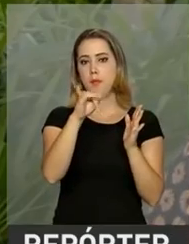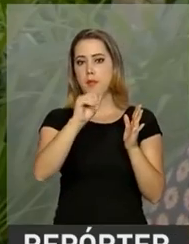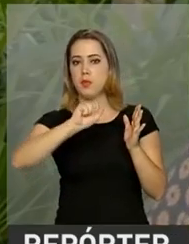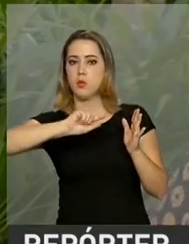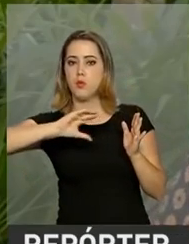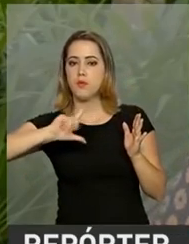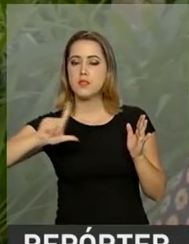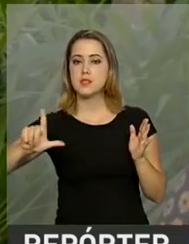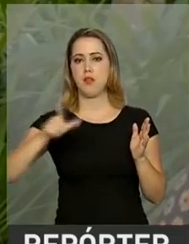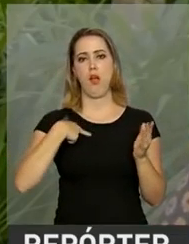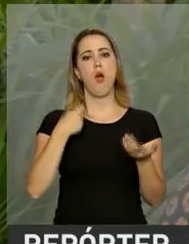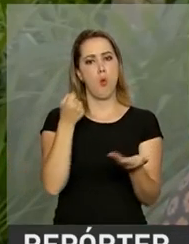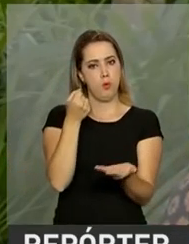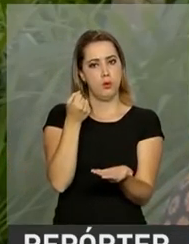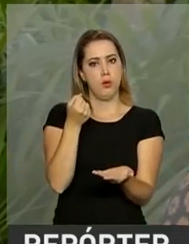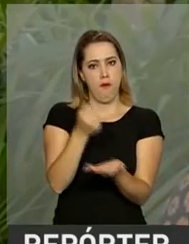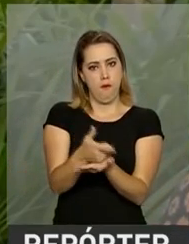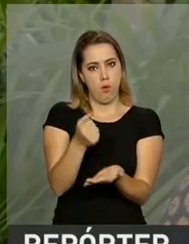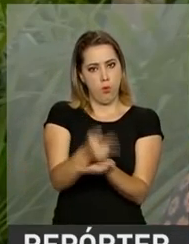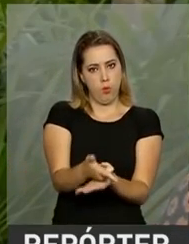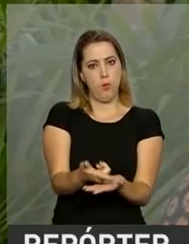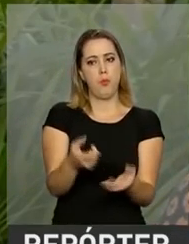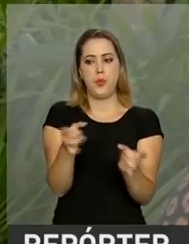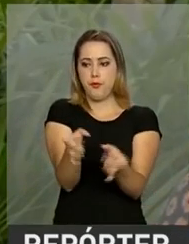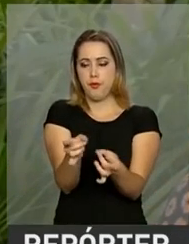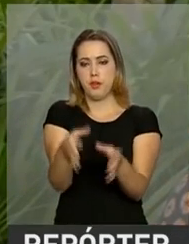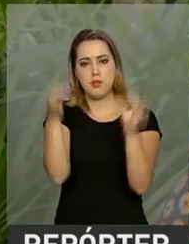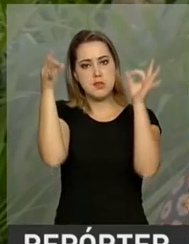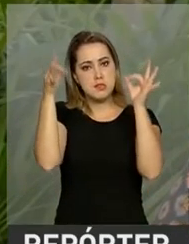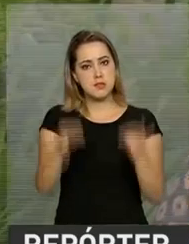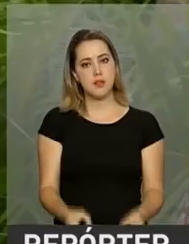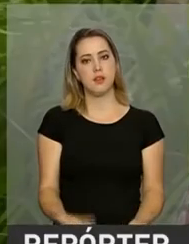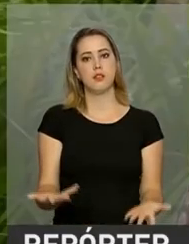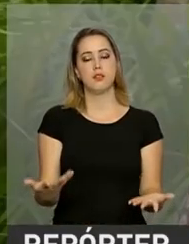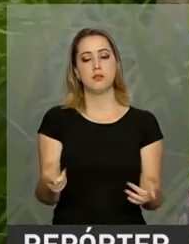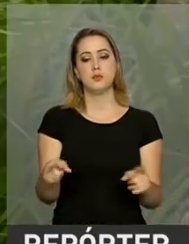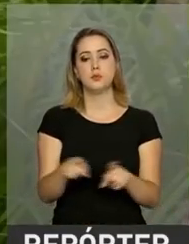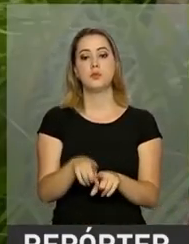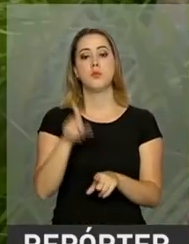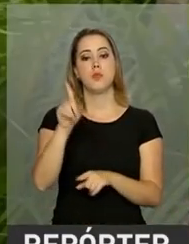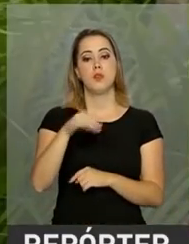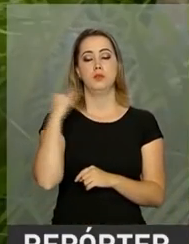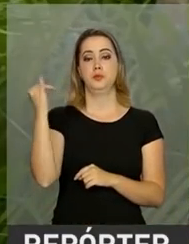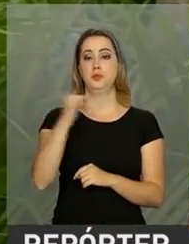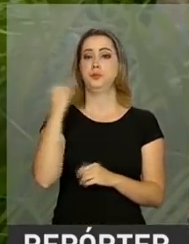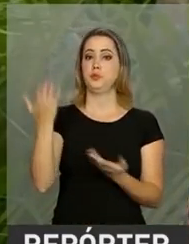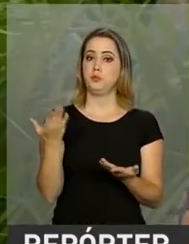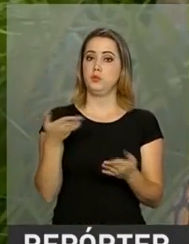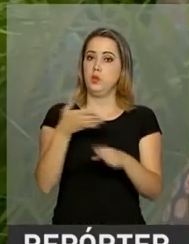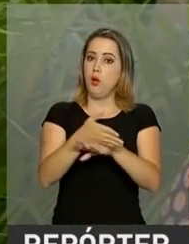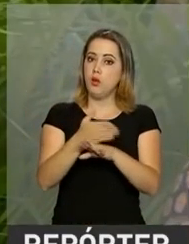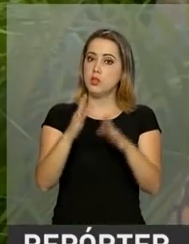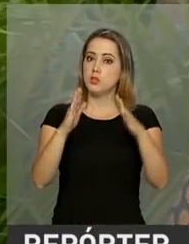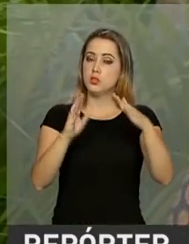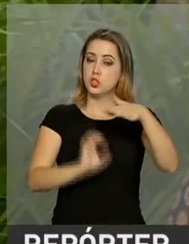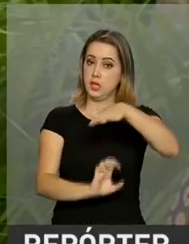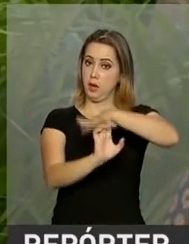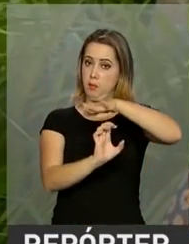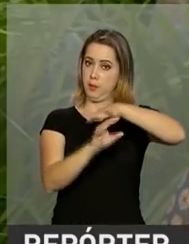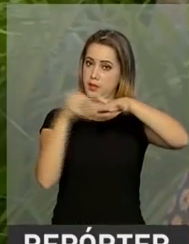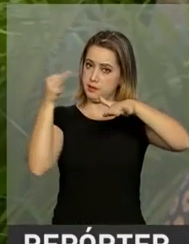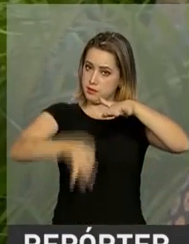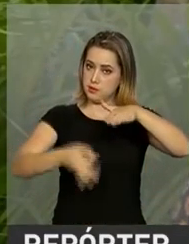daquele daquela venda formal no caso de algum problema com esse produto é importante focar no mercado formal porque ele está